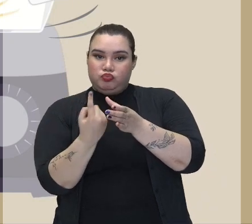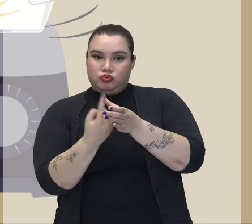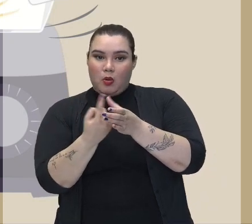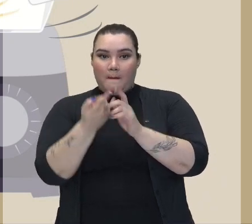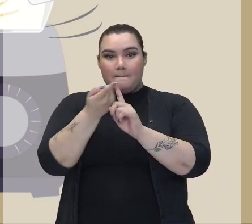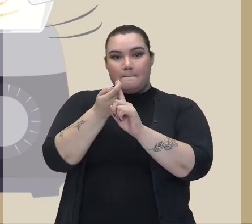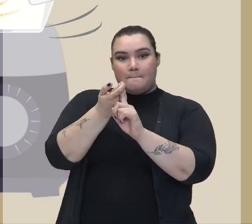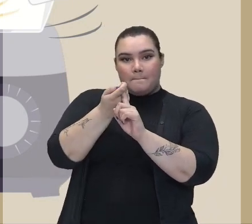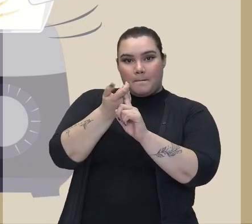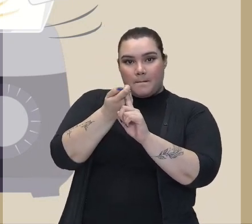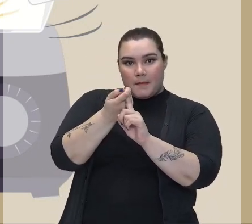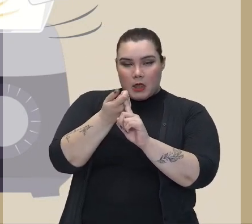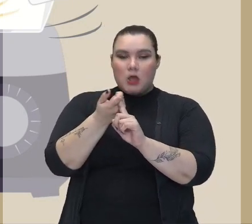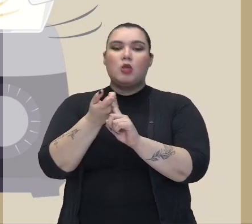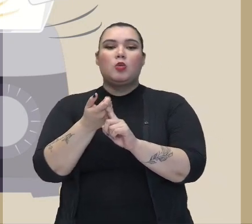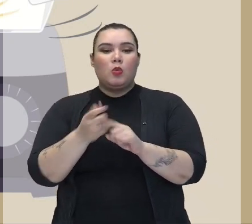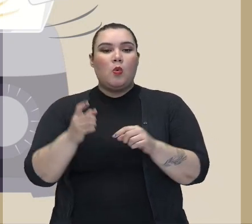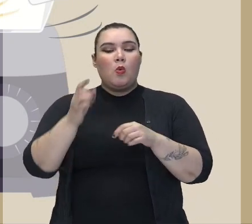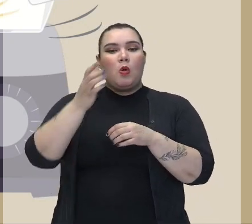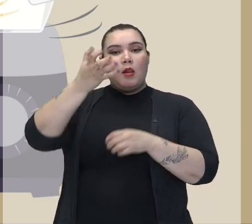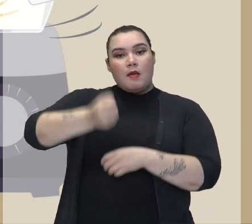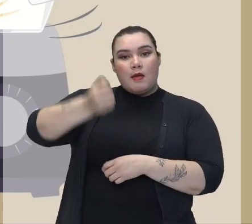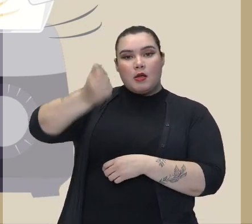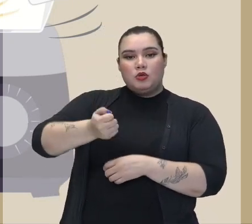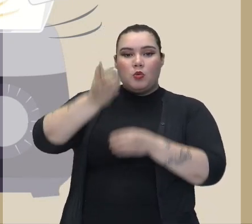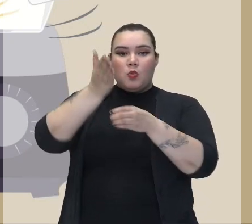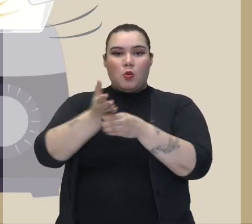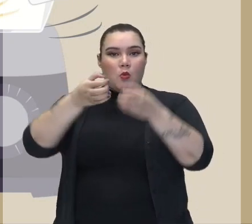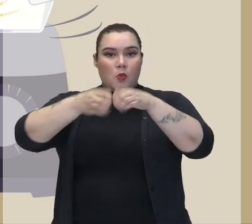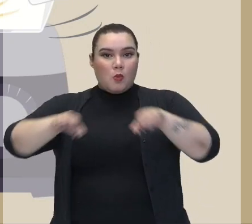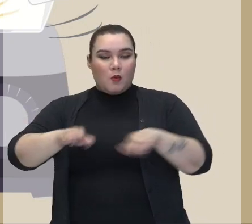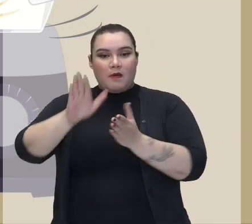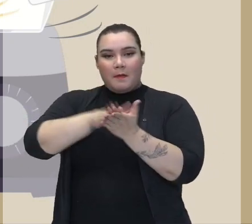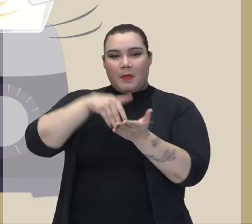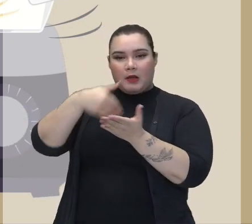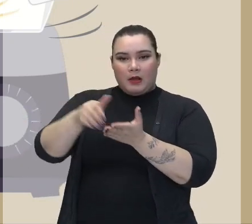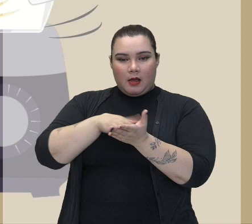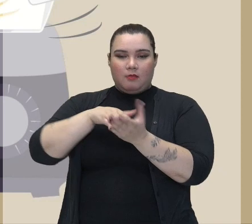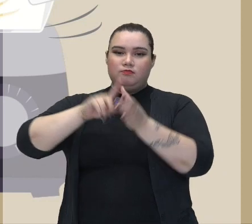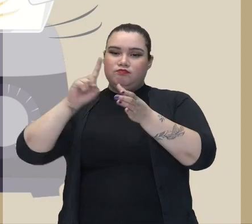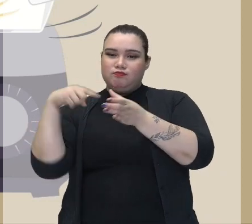retirado da espiga, o leite, os ovos e a margarina.